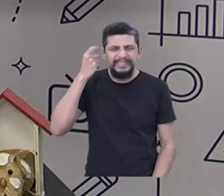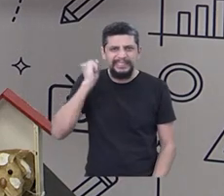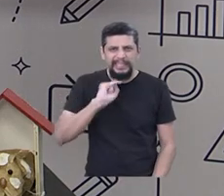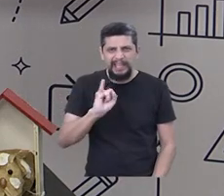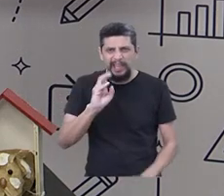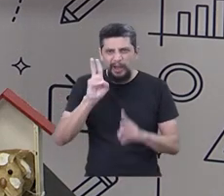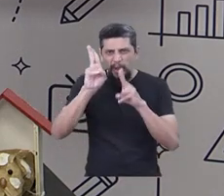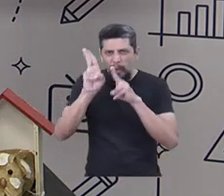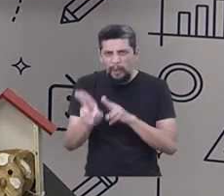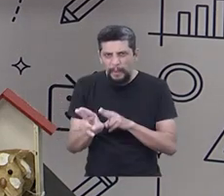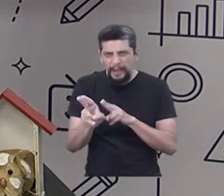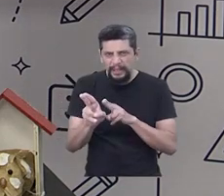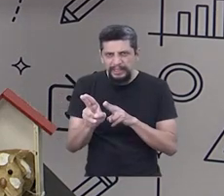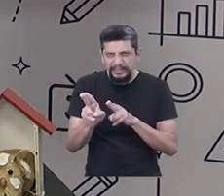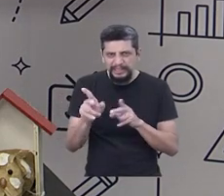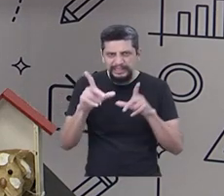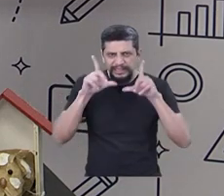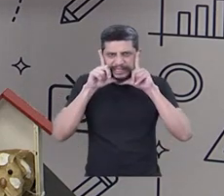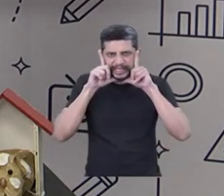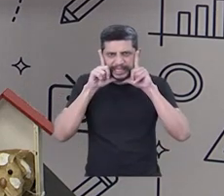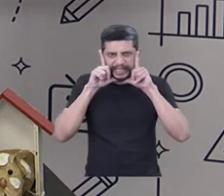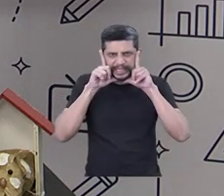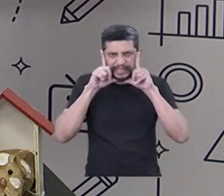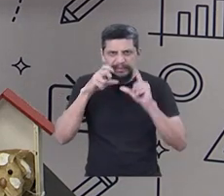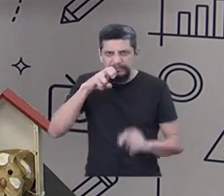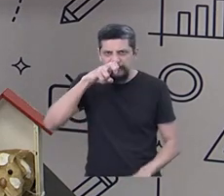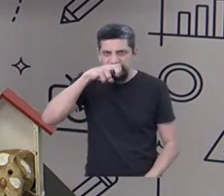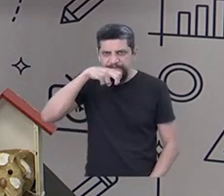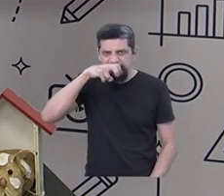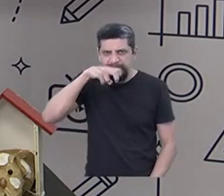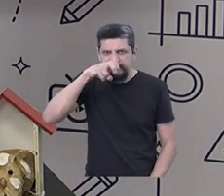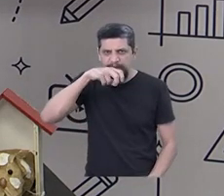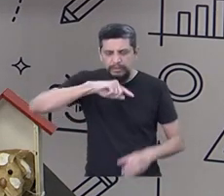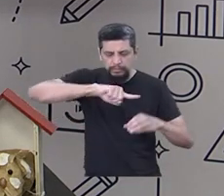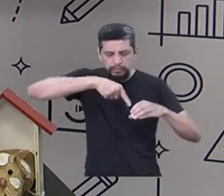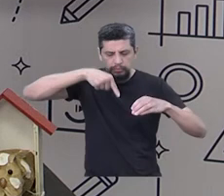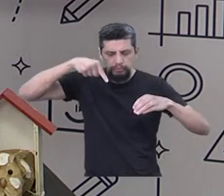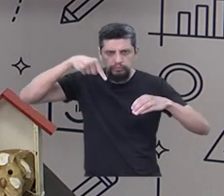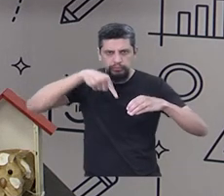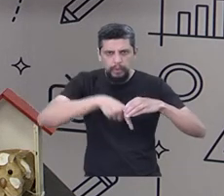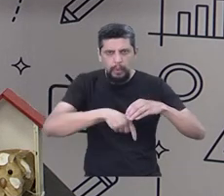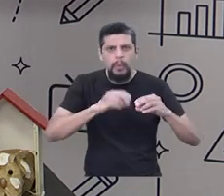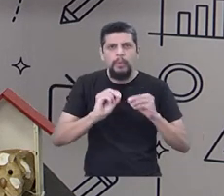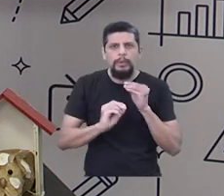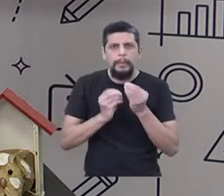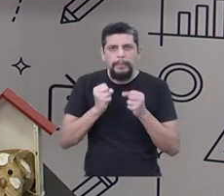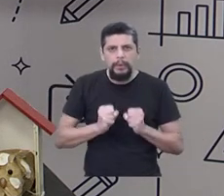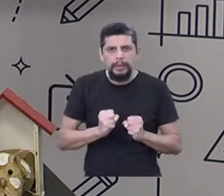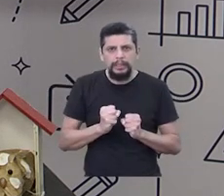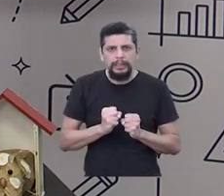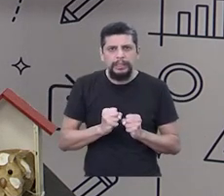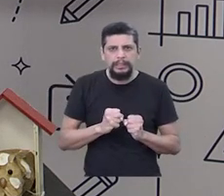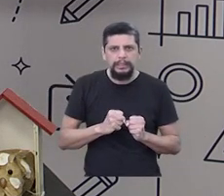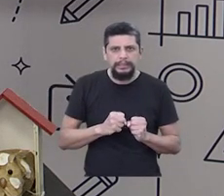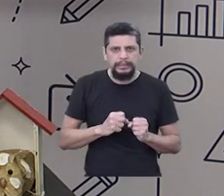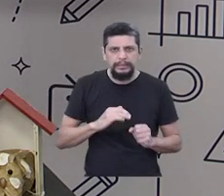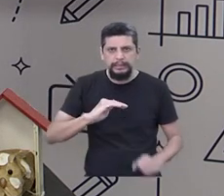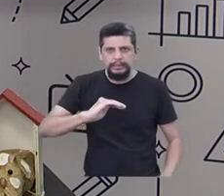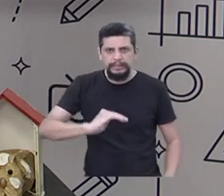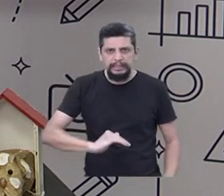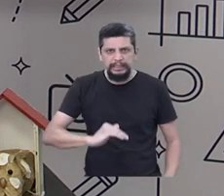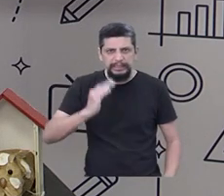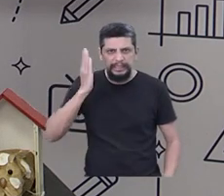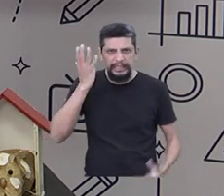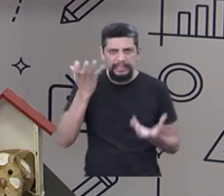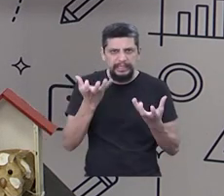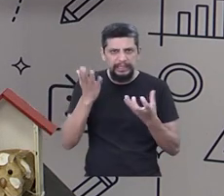Será que é o mesmo que tem na cabeça daquela topeira lá? O que que pode ser aquilo? Da pequena topeira que